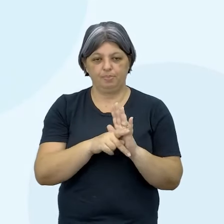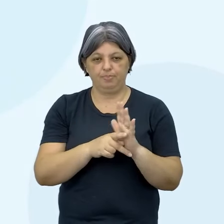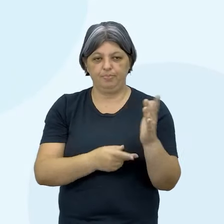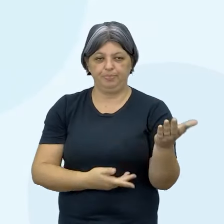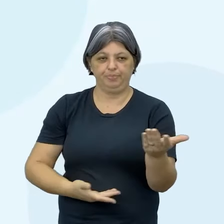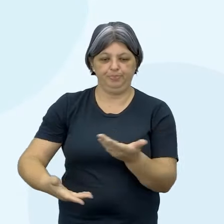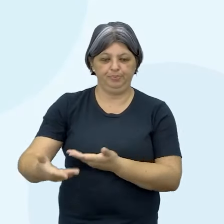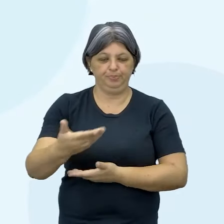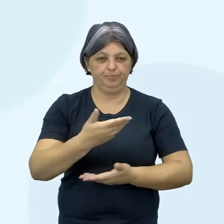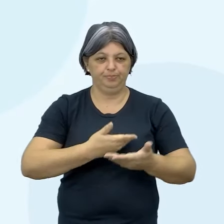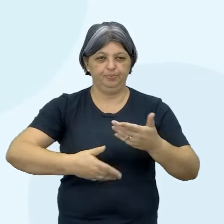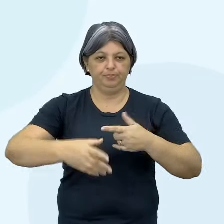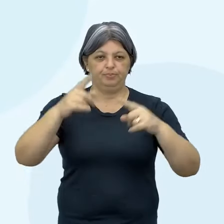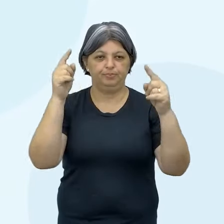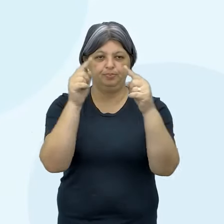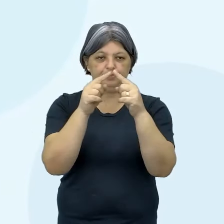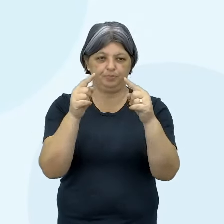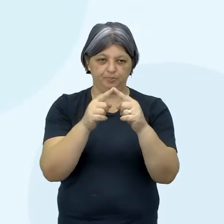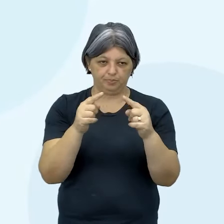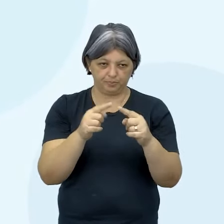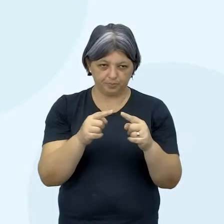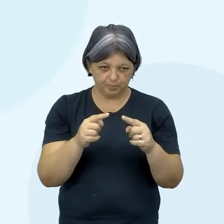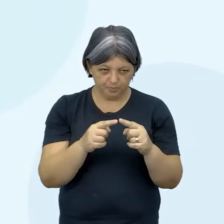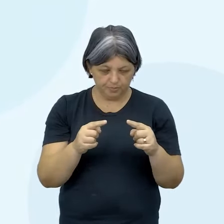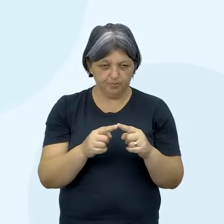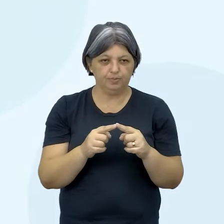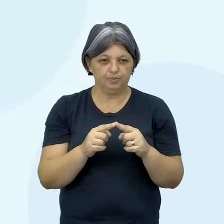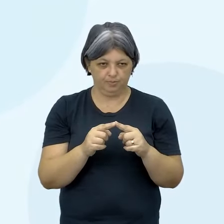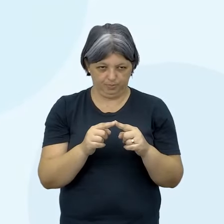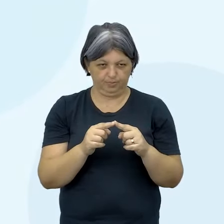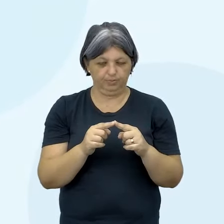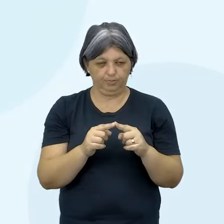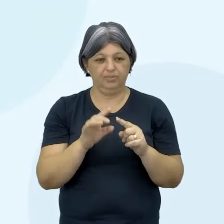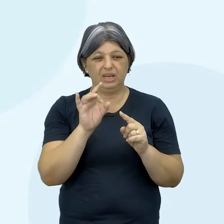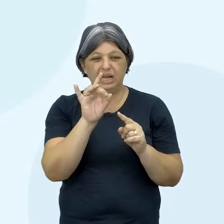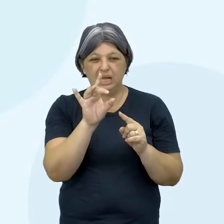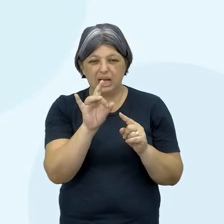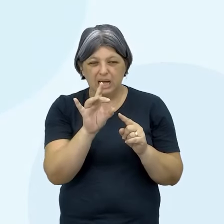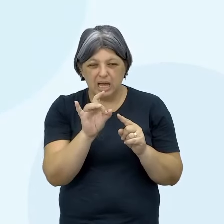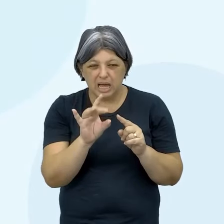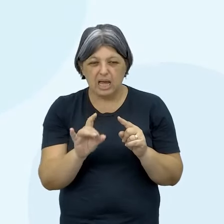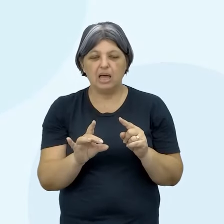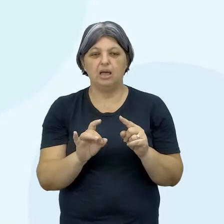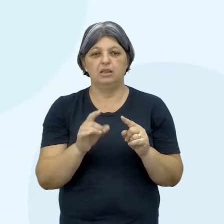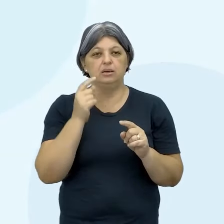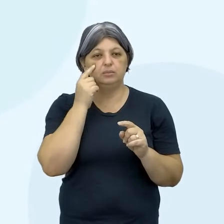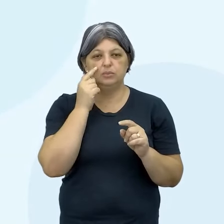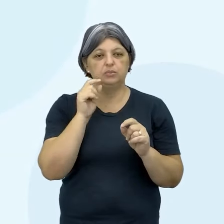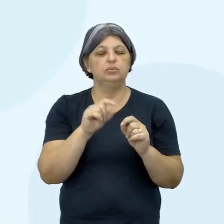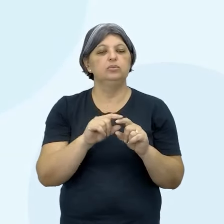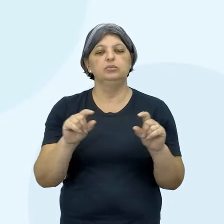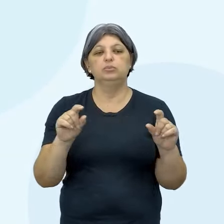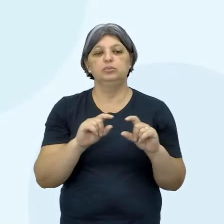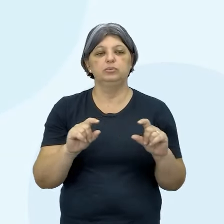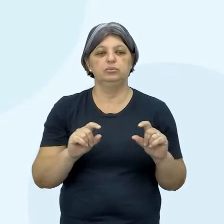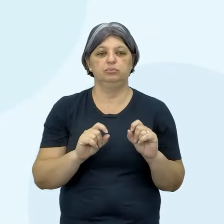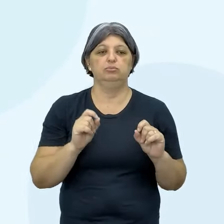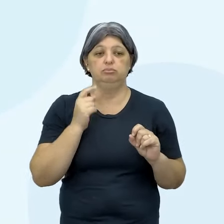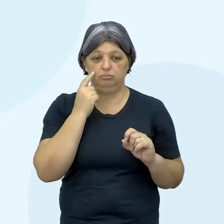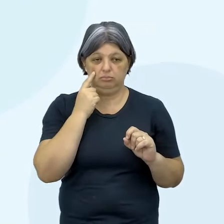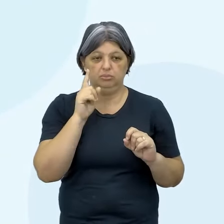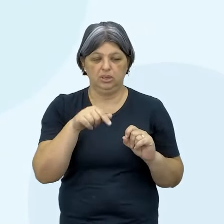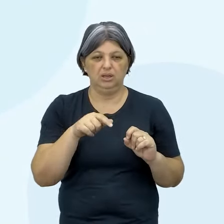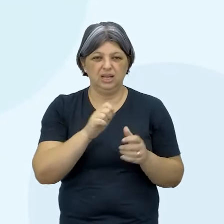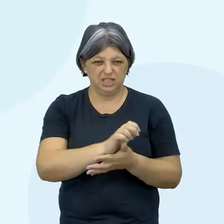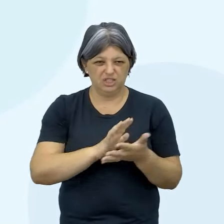os componentes na horizontal. Cada linha dessas, na horizontal, se refere a uma atividade.